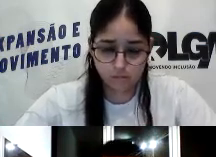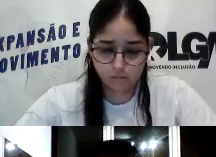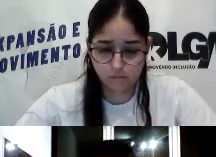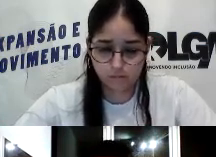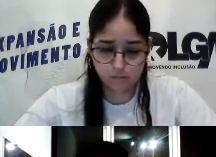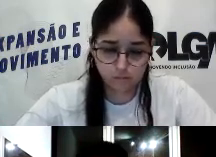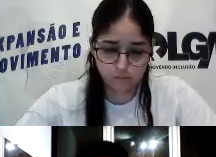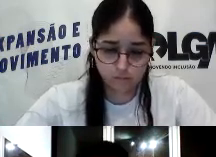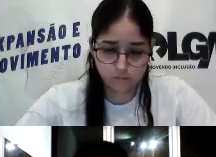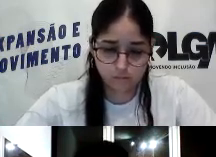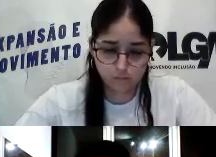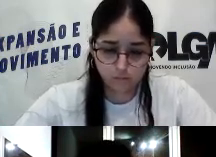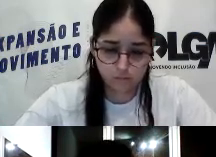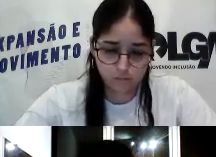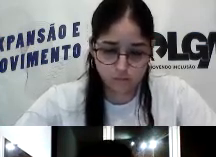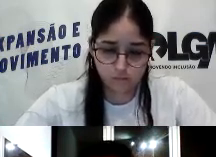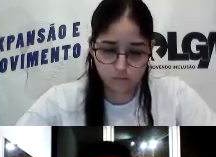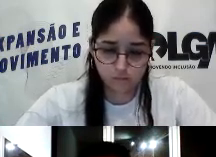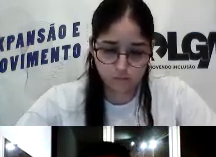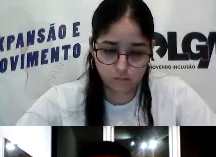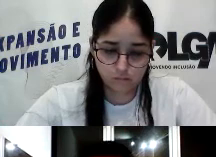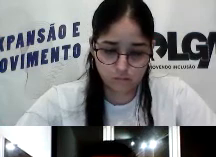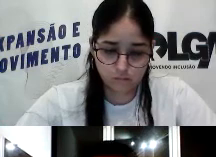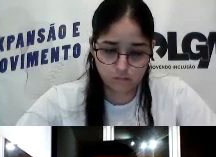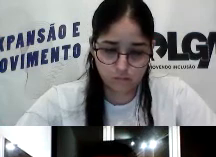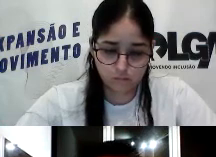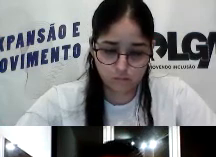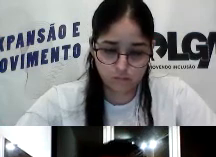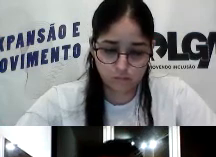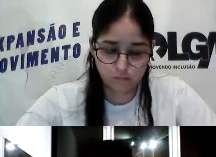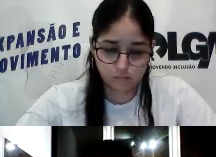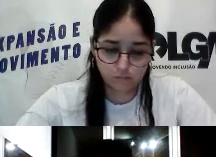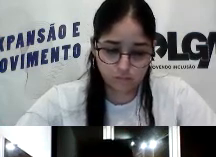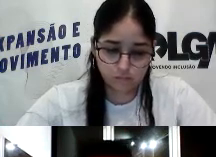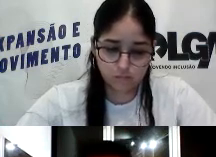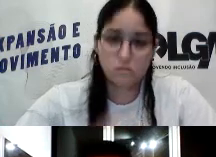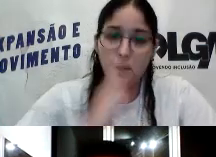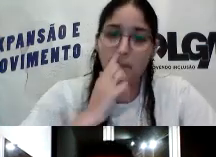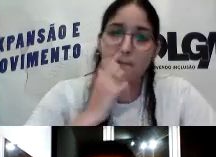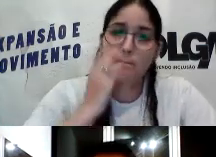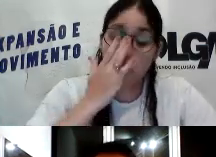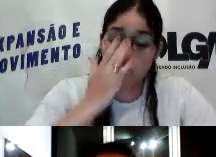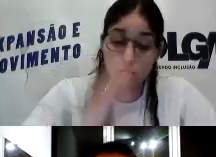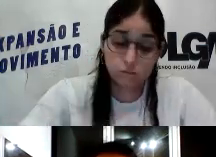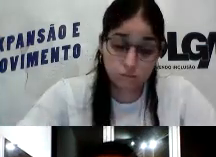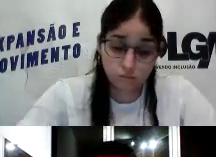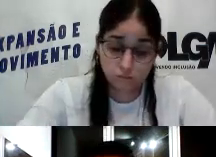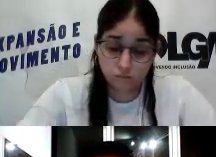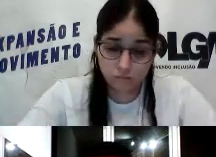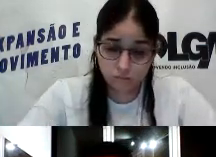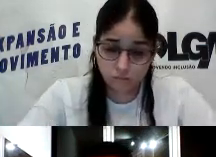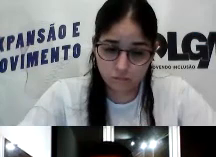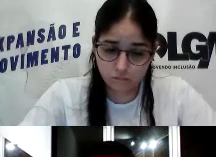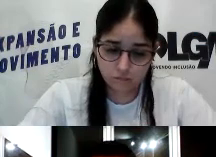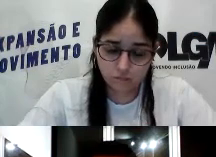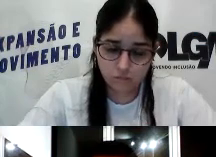Então o Felipe, a família saiu dessa internação entendendo, ele saiu super bem, ambos saíram muito bem, e